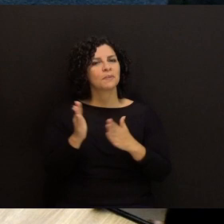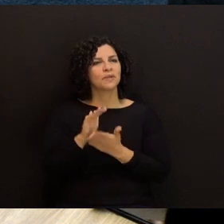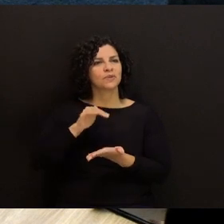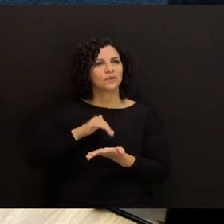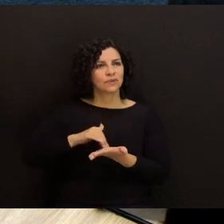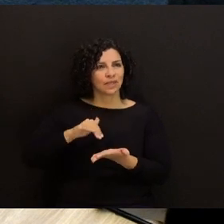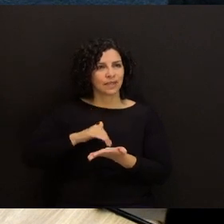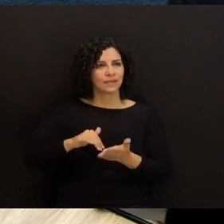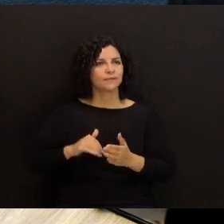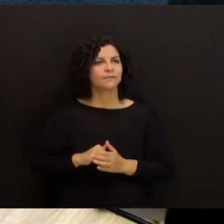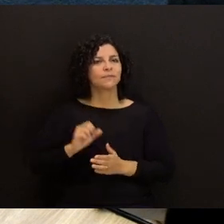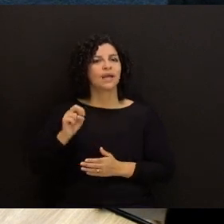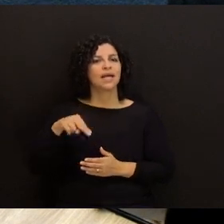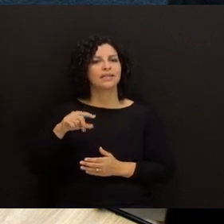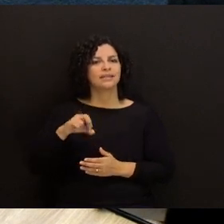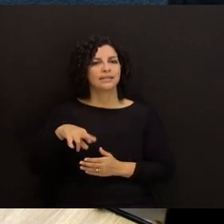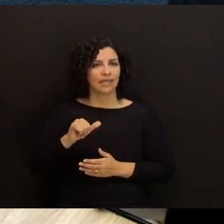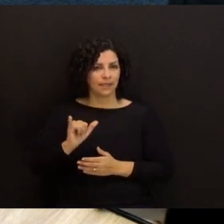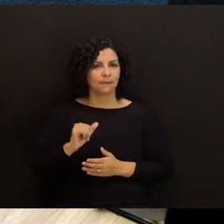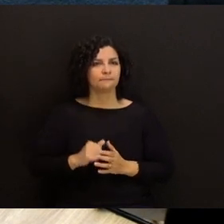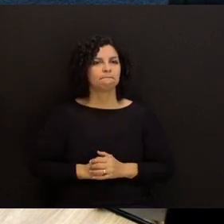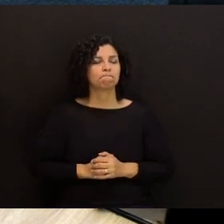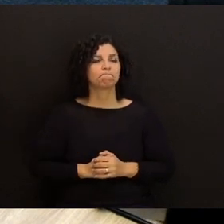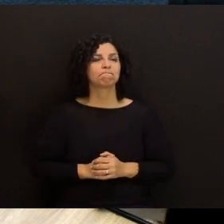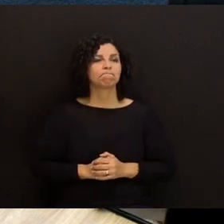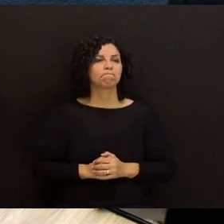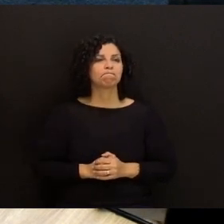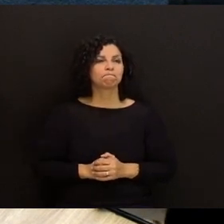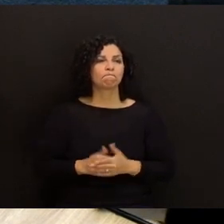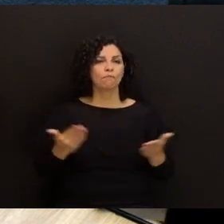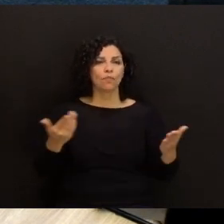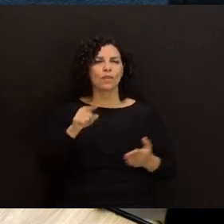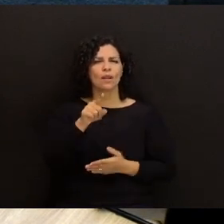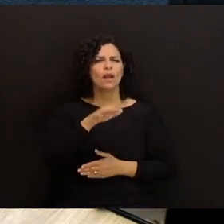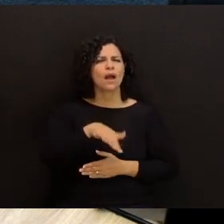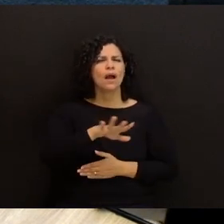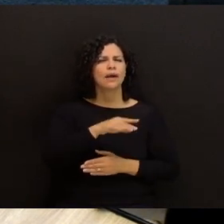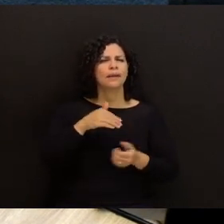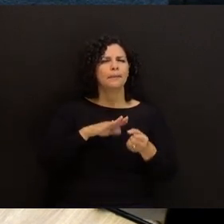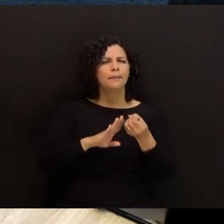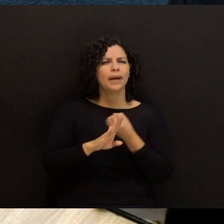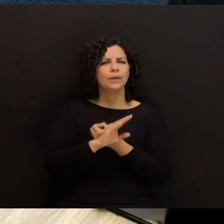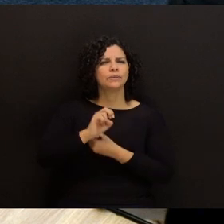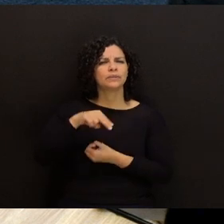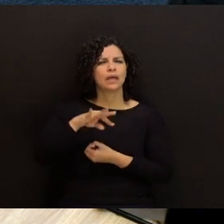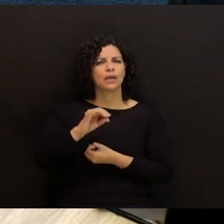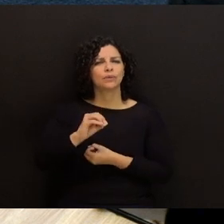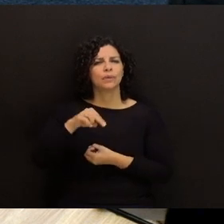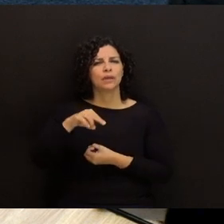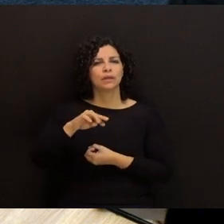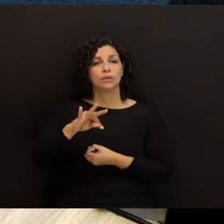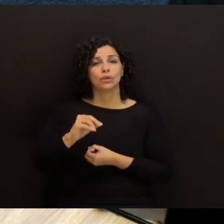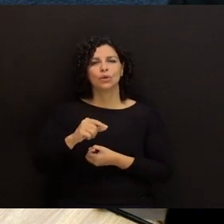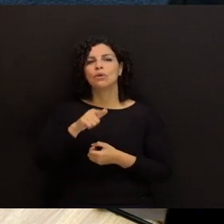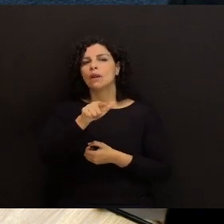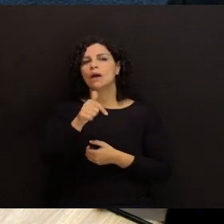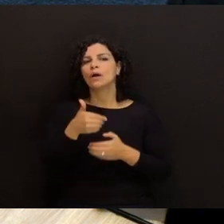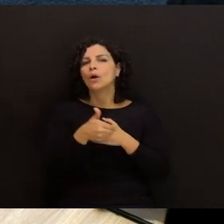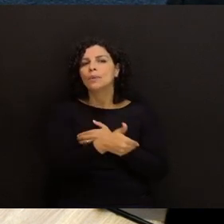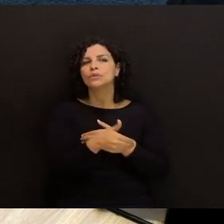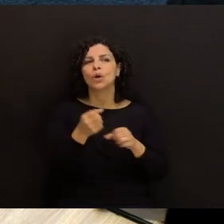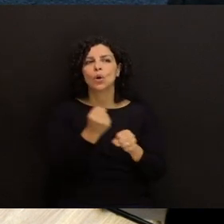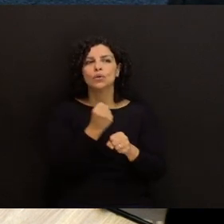secretário André temos ali na região de Santo Antônio a obra iniciada